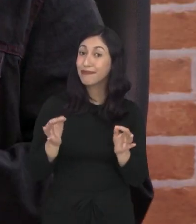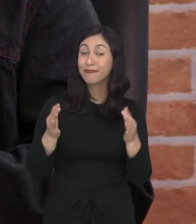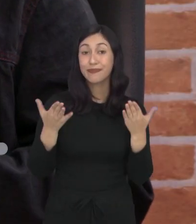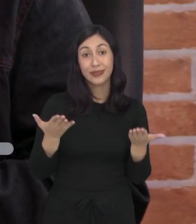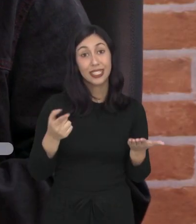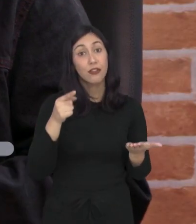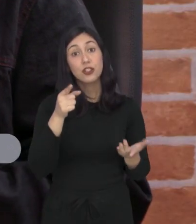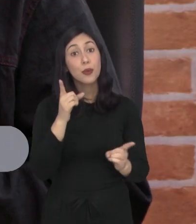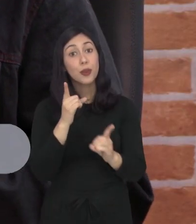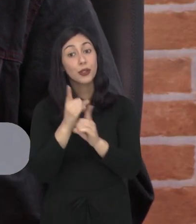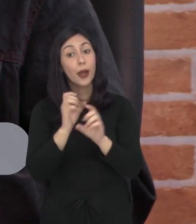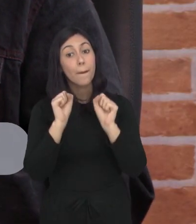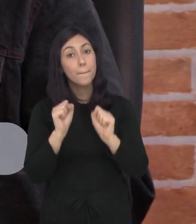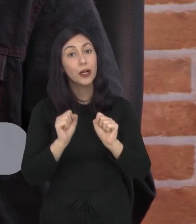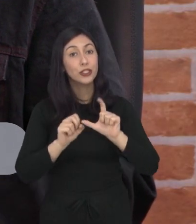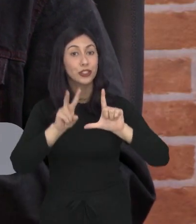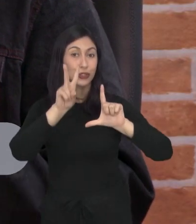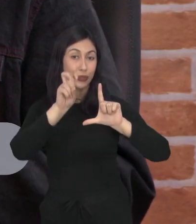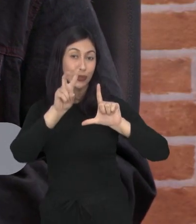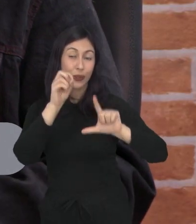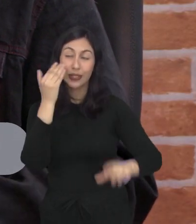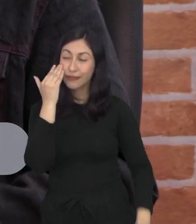vocês me encontrarem, vocês podem ir na Twitch,